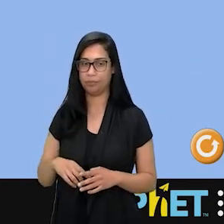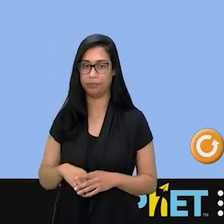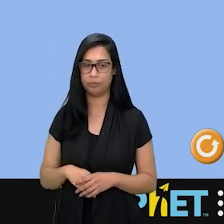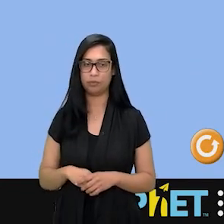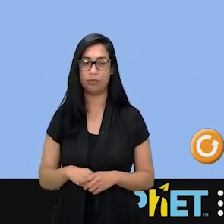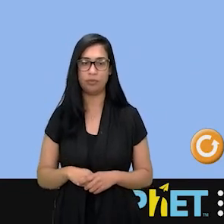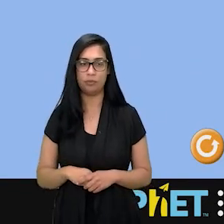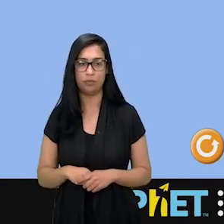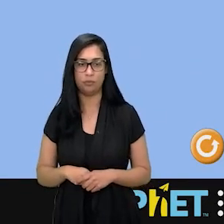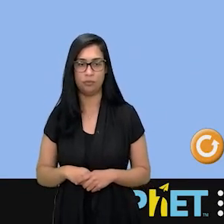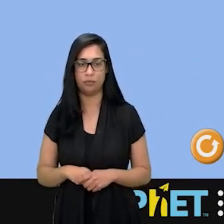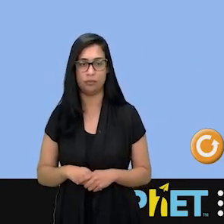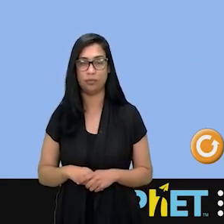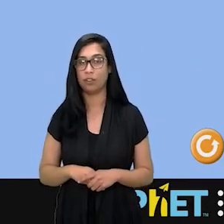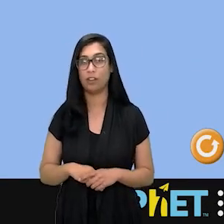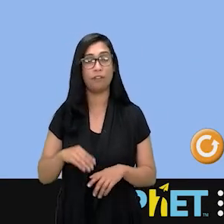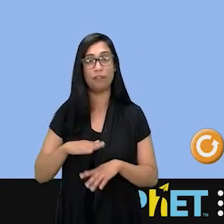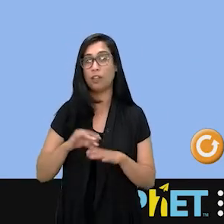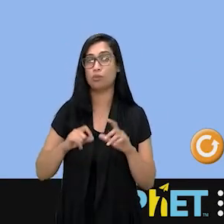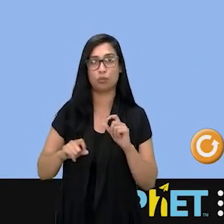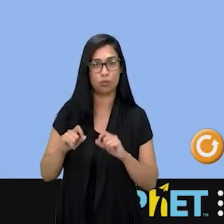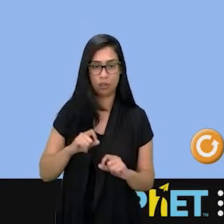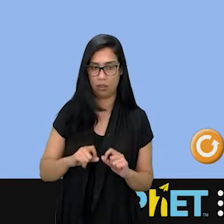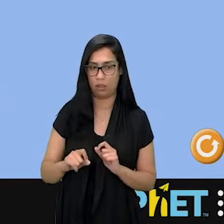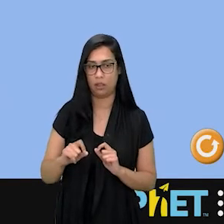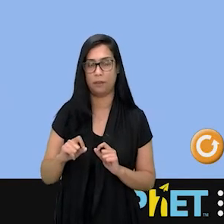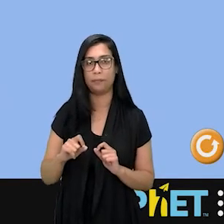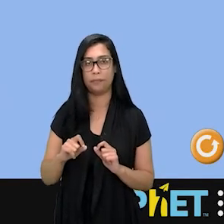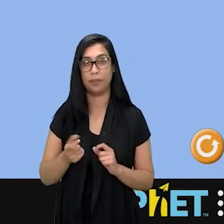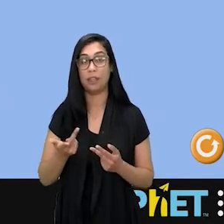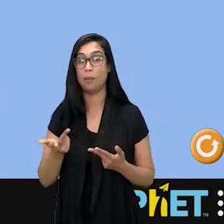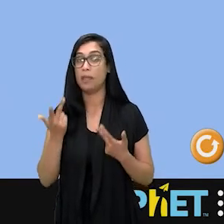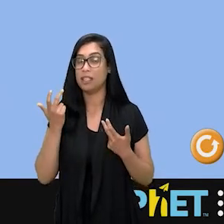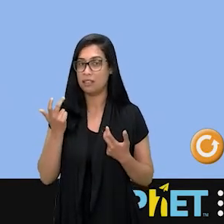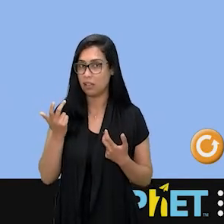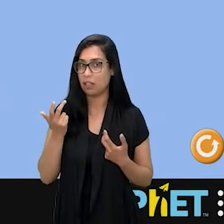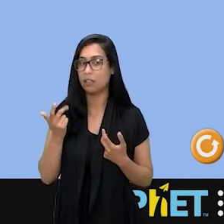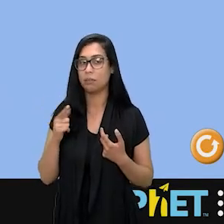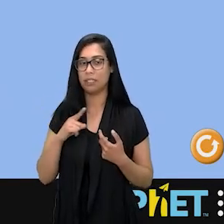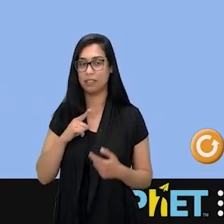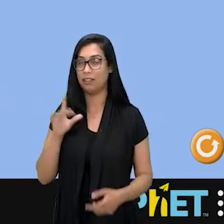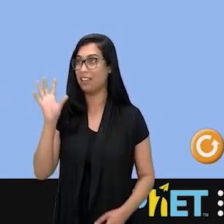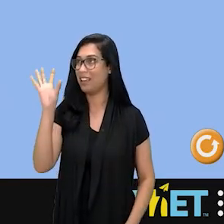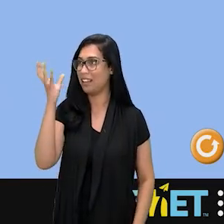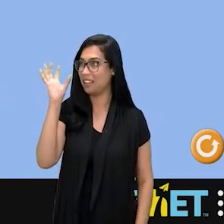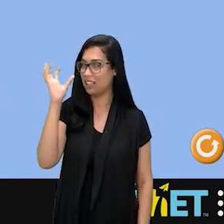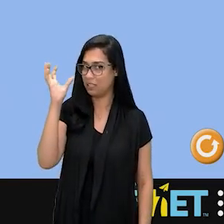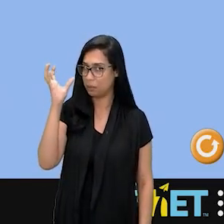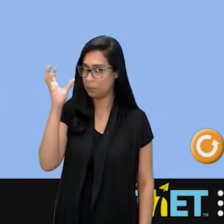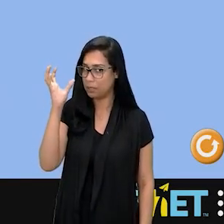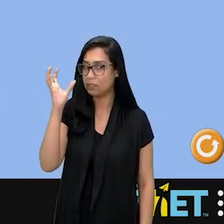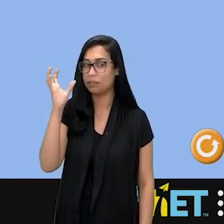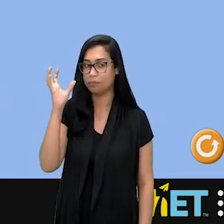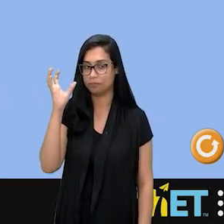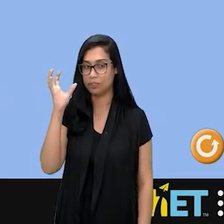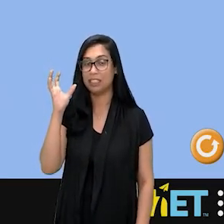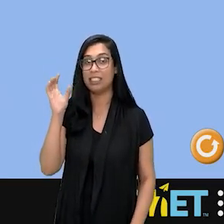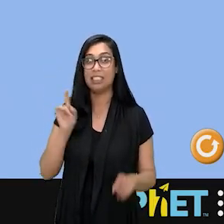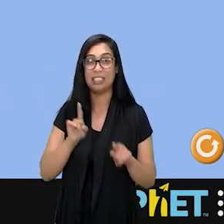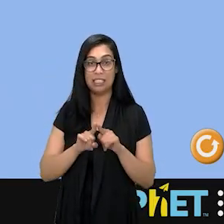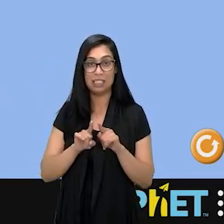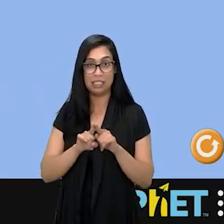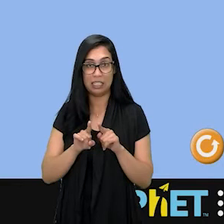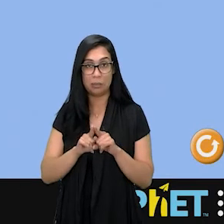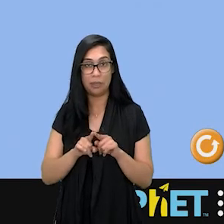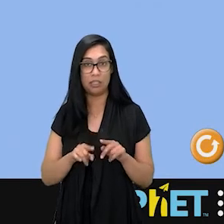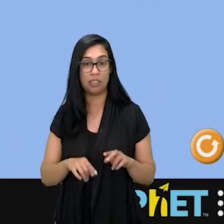Ó, o que eu vou fazer, ó? Tá vendo aqui as duas, tanto a lâmpada quanto o resistor, tem uma resistência de 10 ohms,